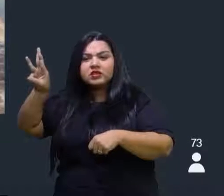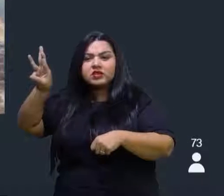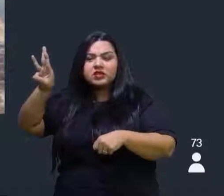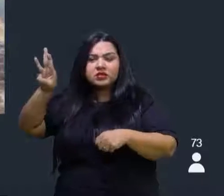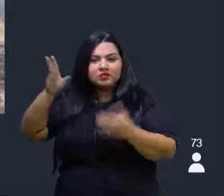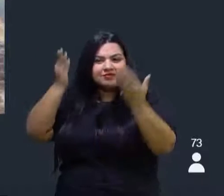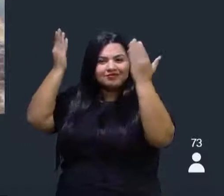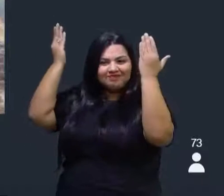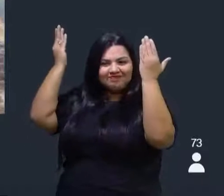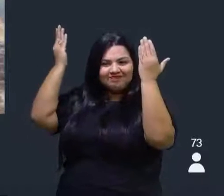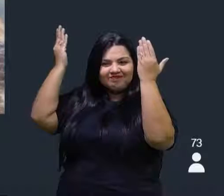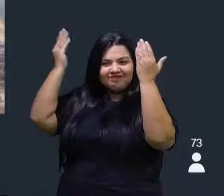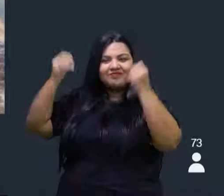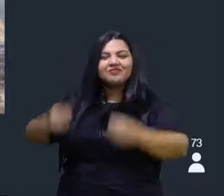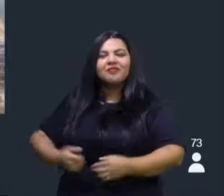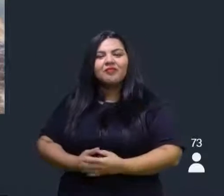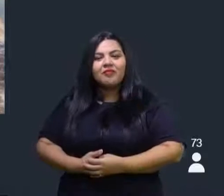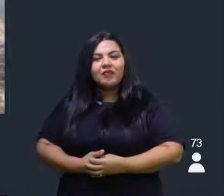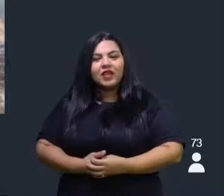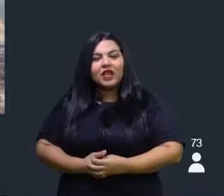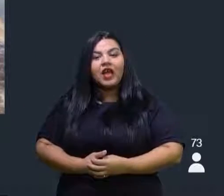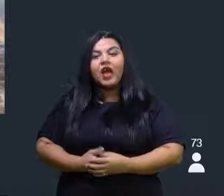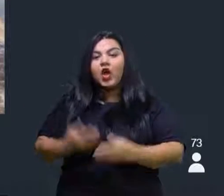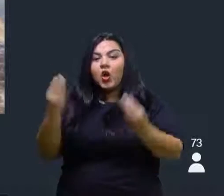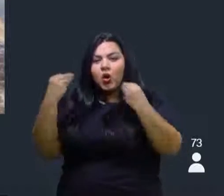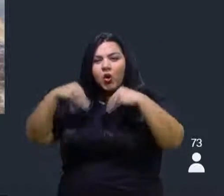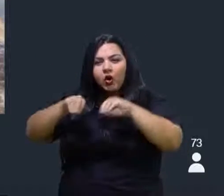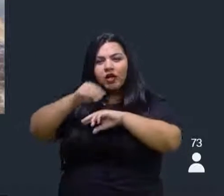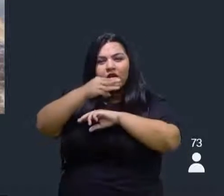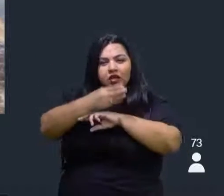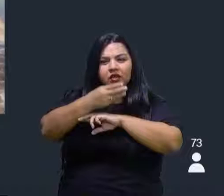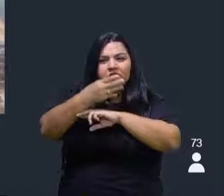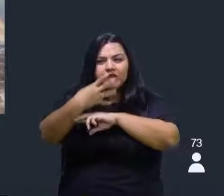em cima na sua tela, e colocar o código